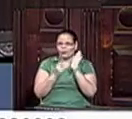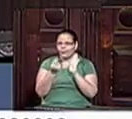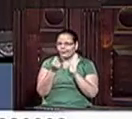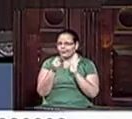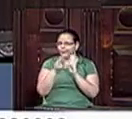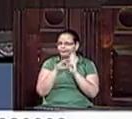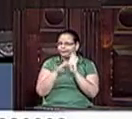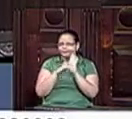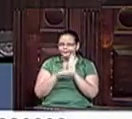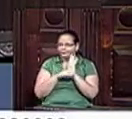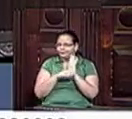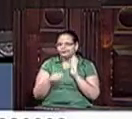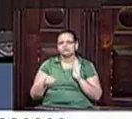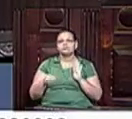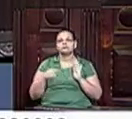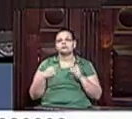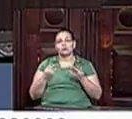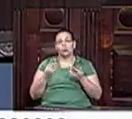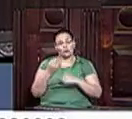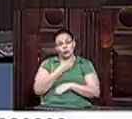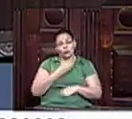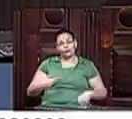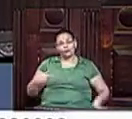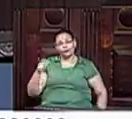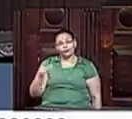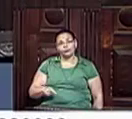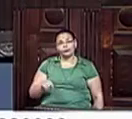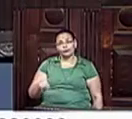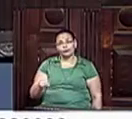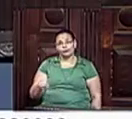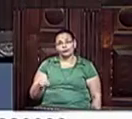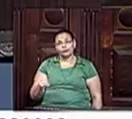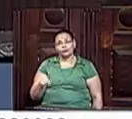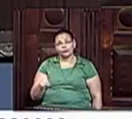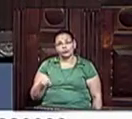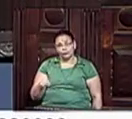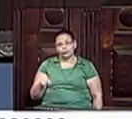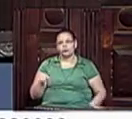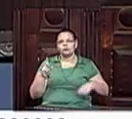de venda. Então, este governo está